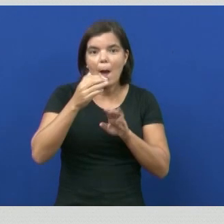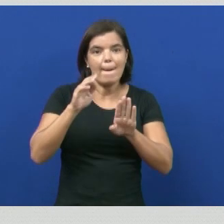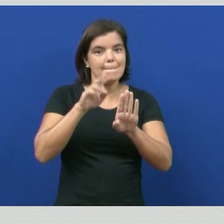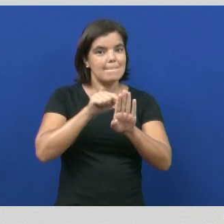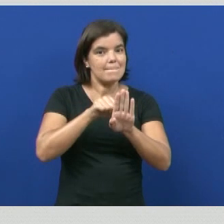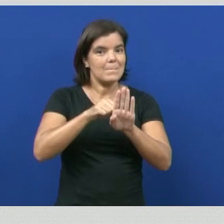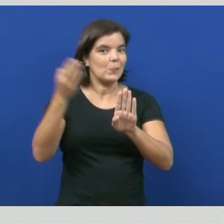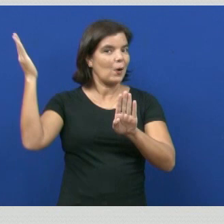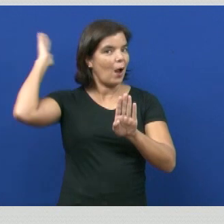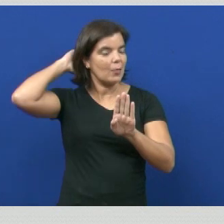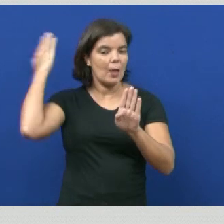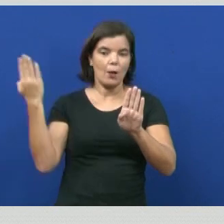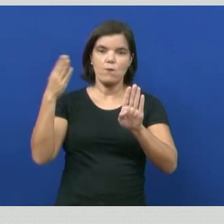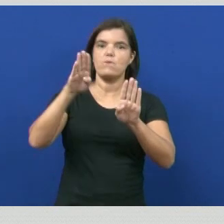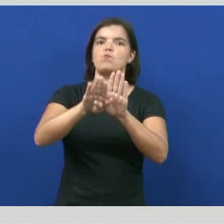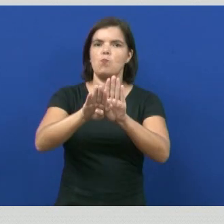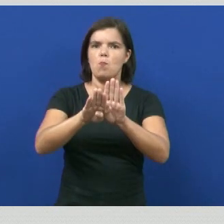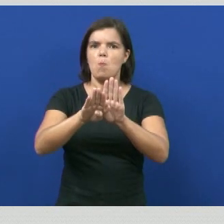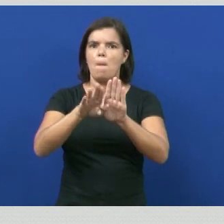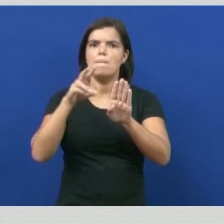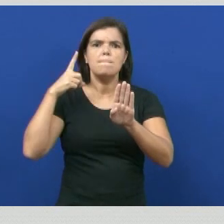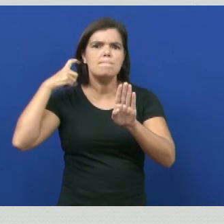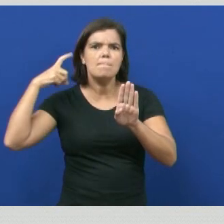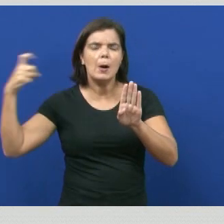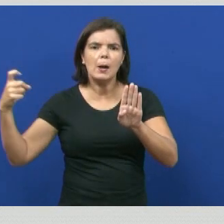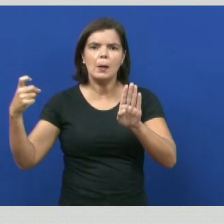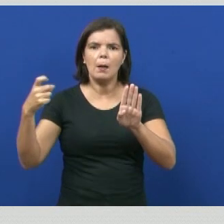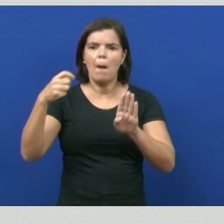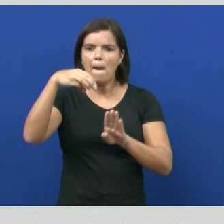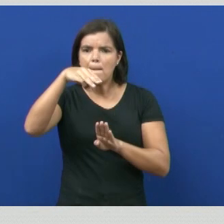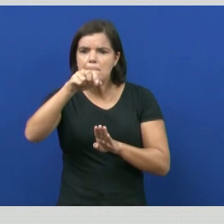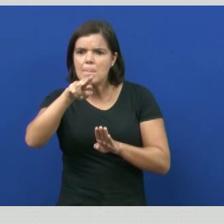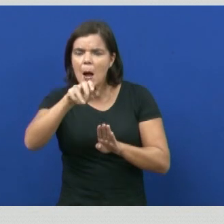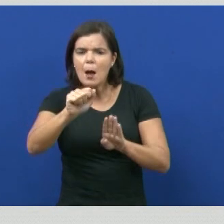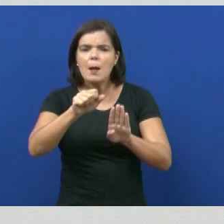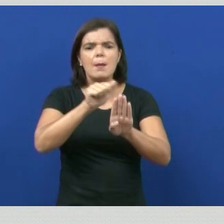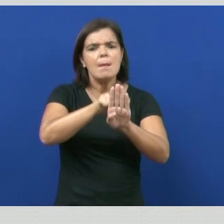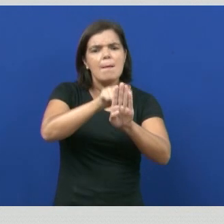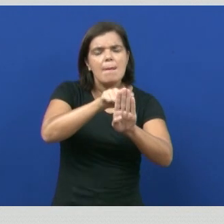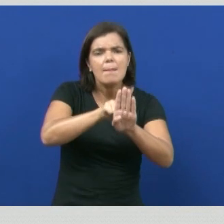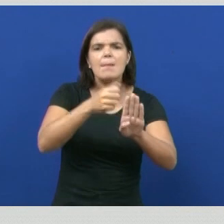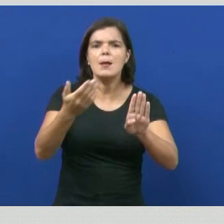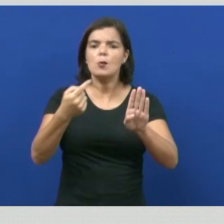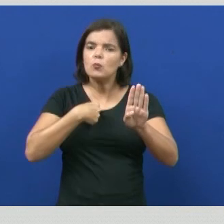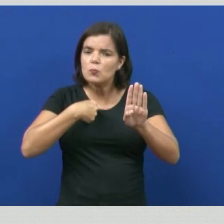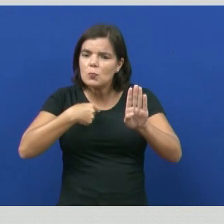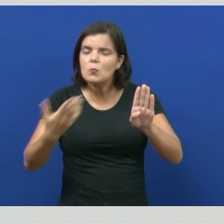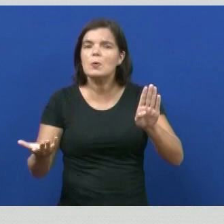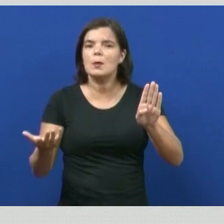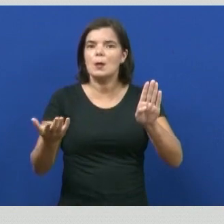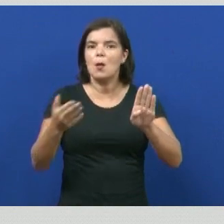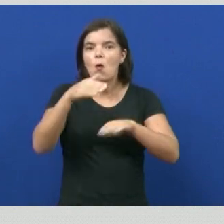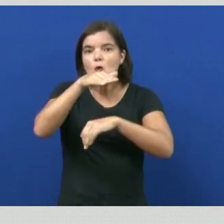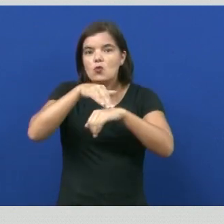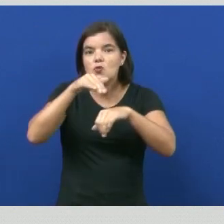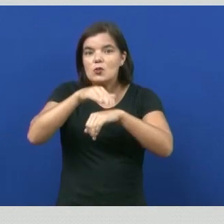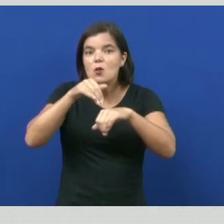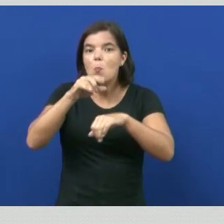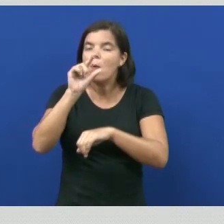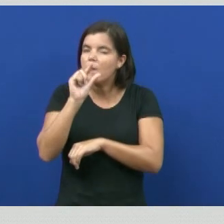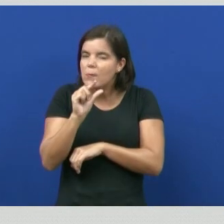atrás fechou-se com um estrondo. Maria, abre aí, Maria, sou eu, chamou em voz